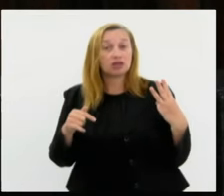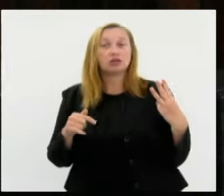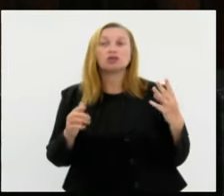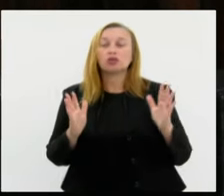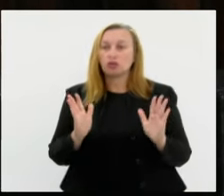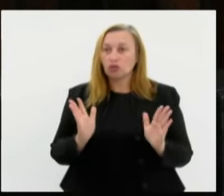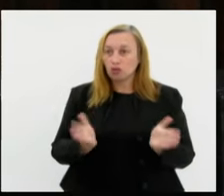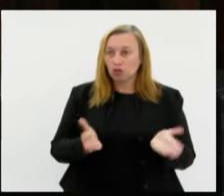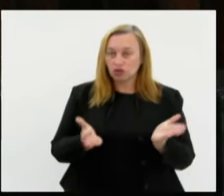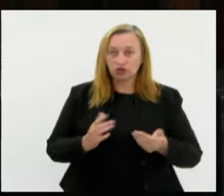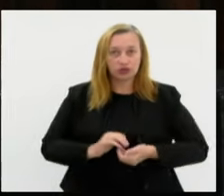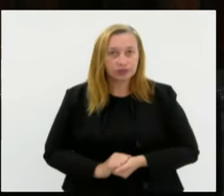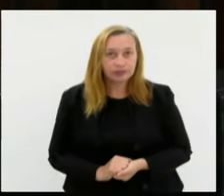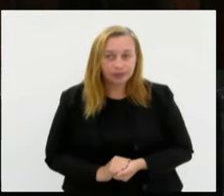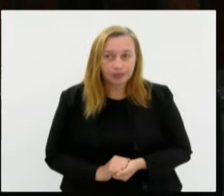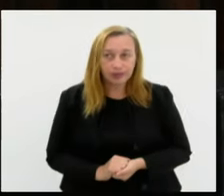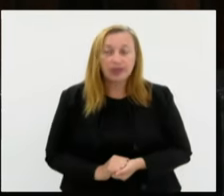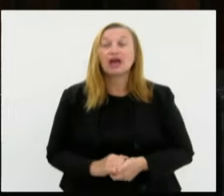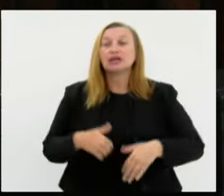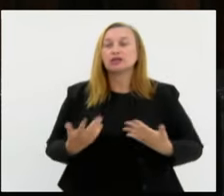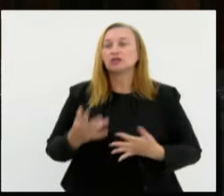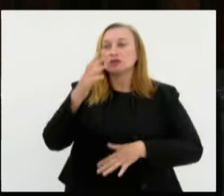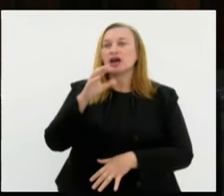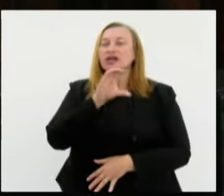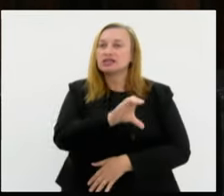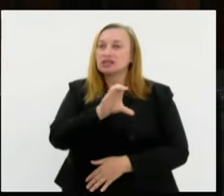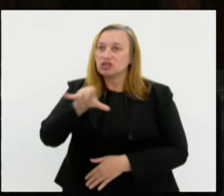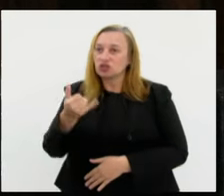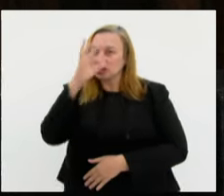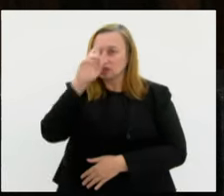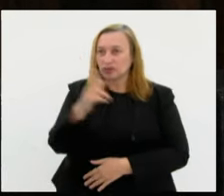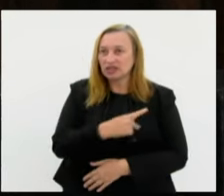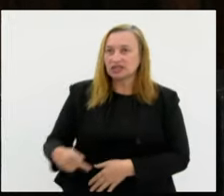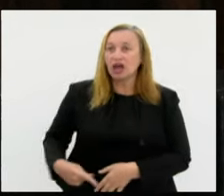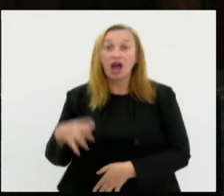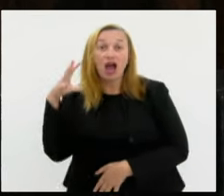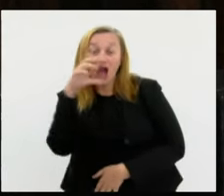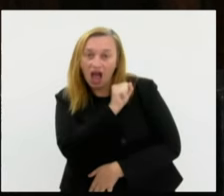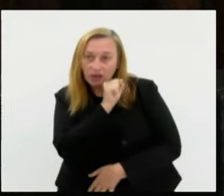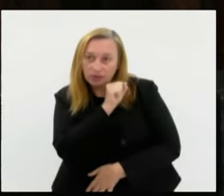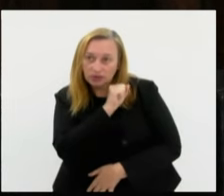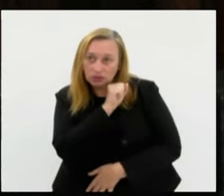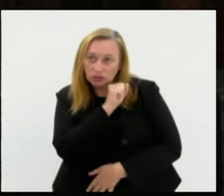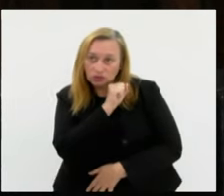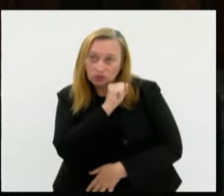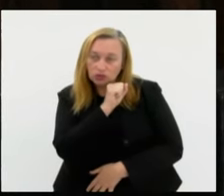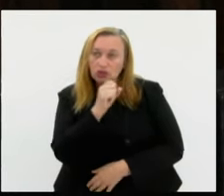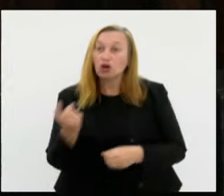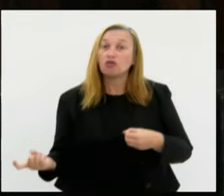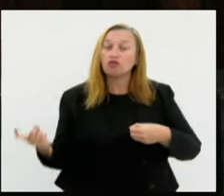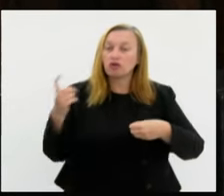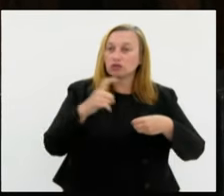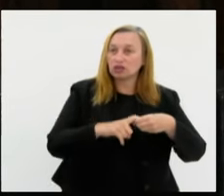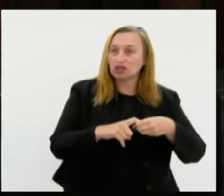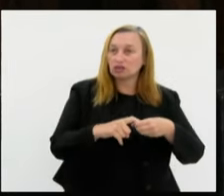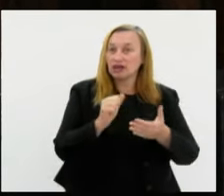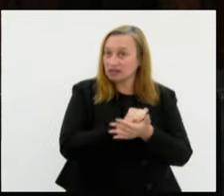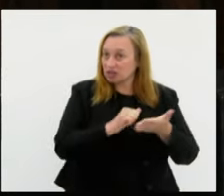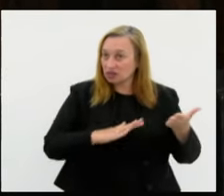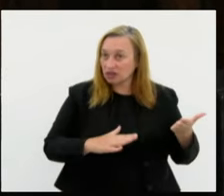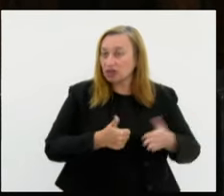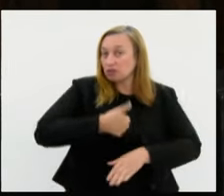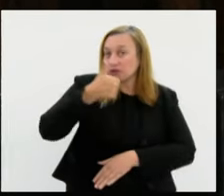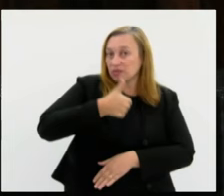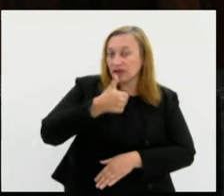sessão. Feito isso, senhor presidente, a CCJ, imediatamente no regresso das atividades parlamentares, ou seja, no dia 1º